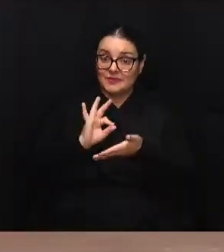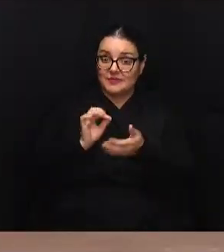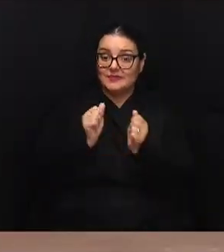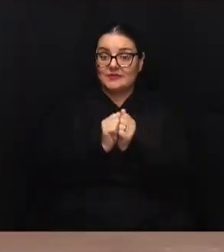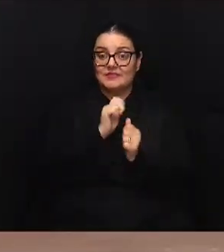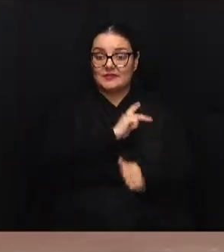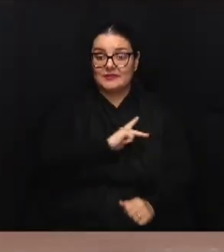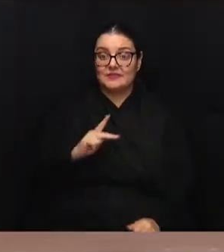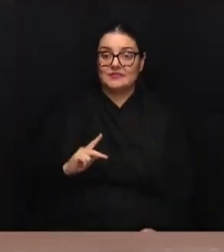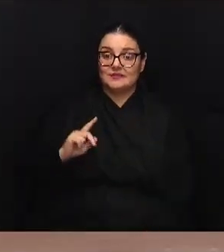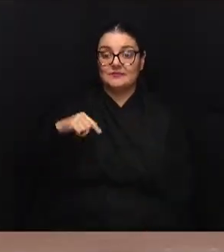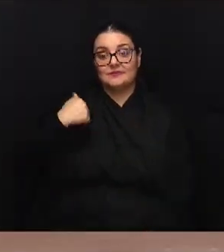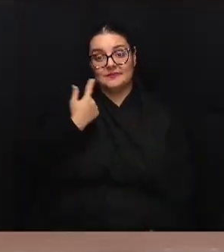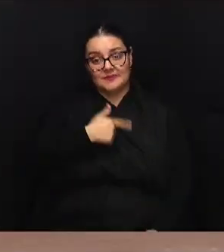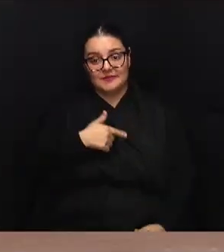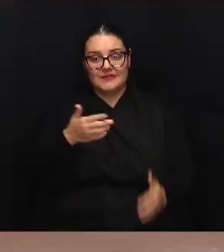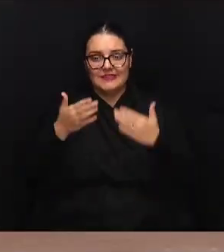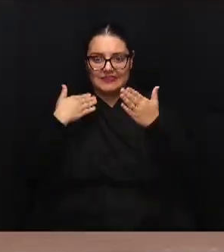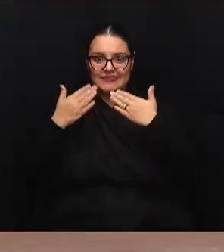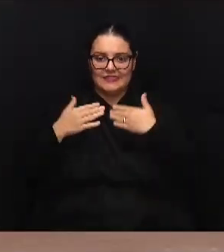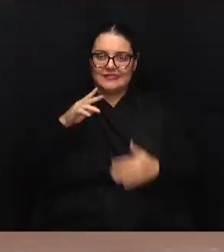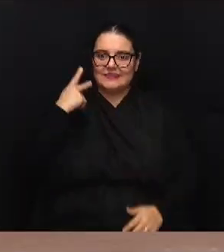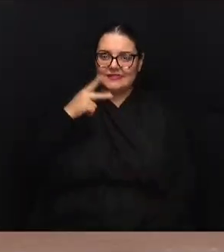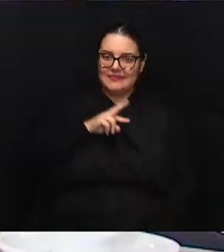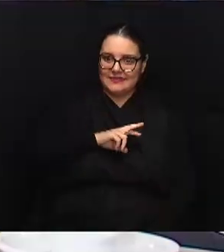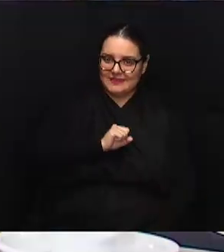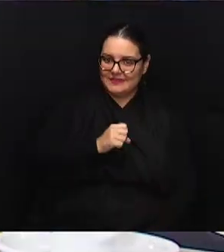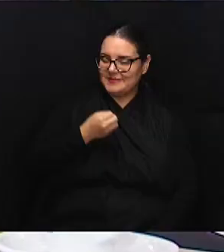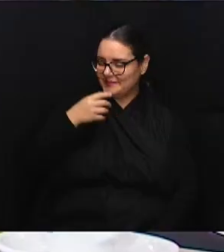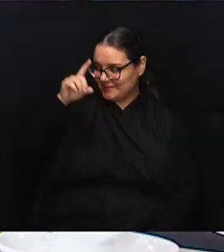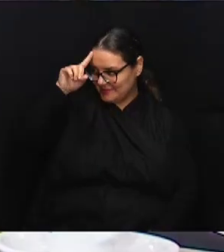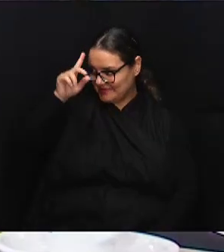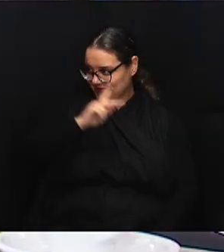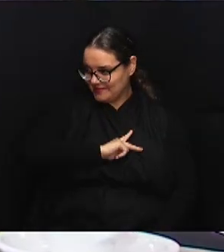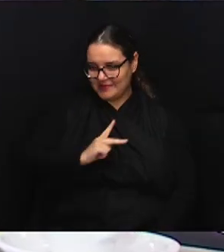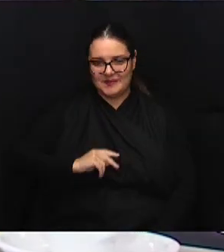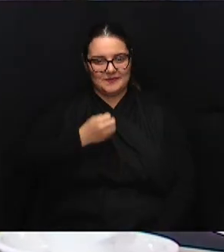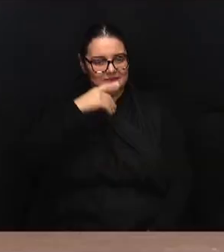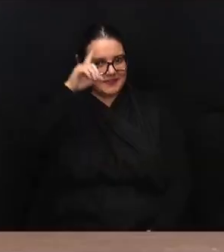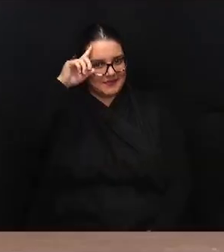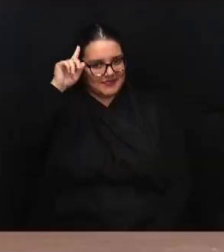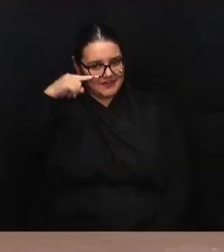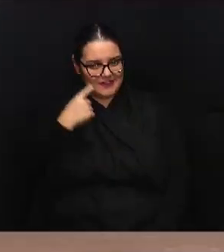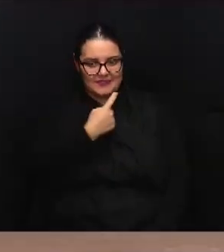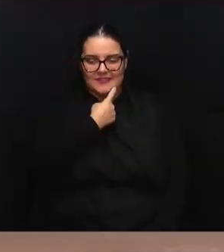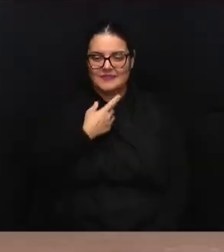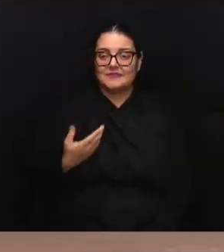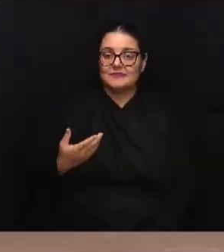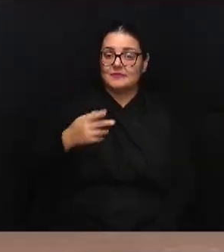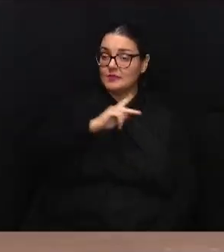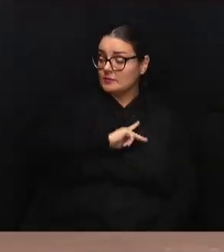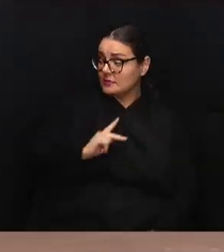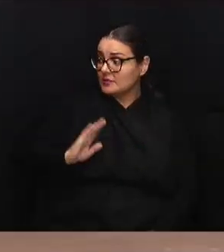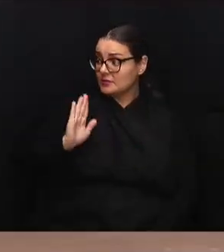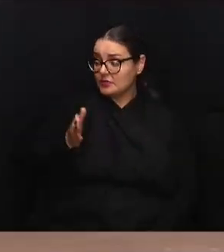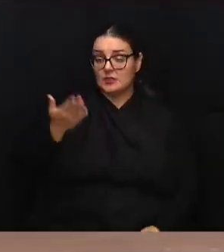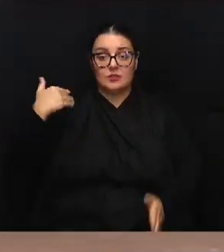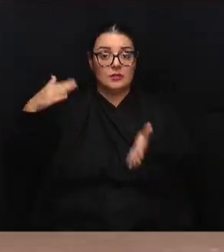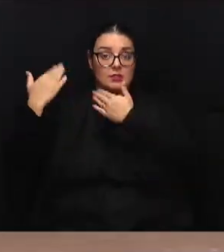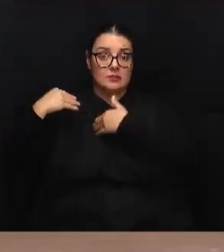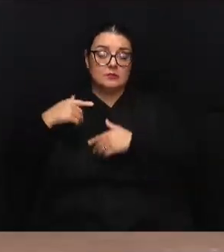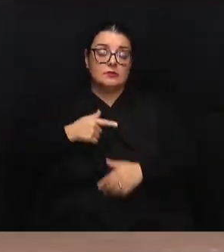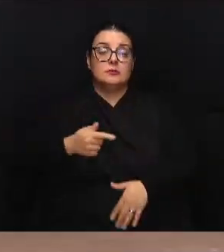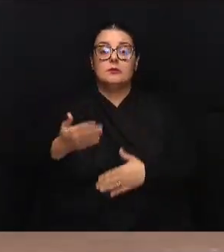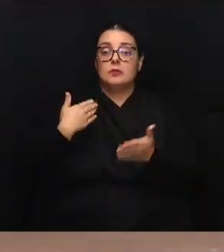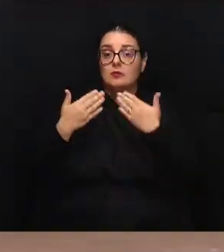Presidente, aquela nossa conversa com o vereador Luiz Rossini. Bom dia, presidente. Bom dia, Mirna. Presidente, a gente já tinha conversado na semana